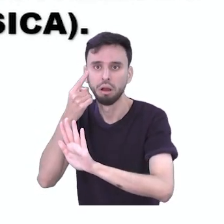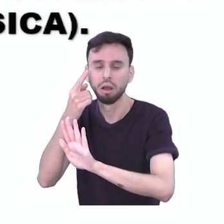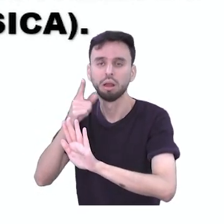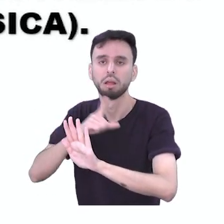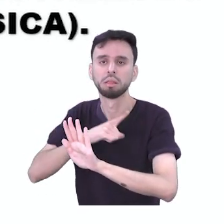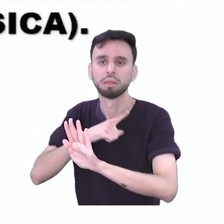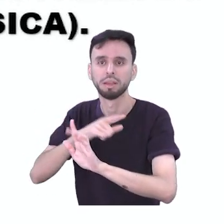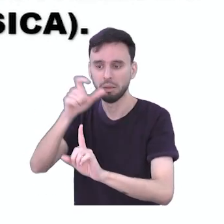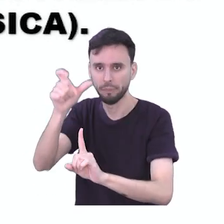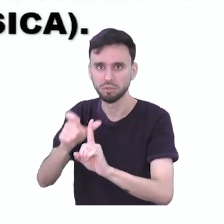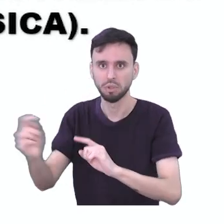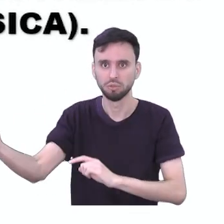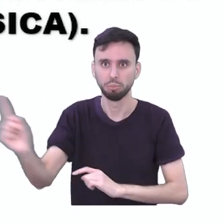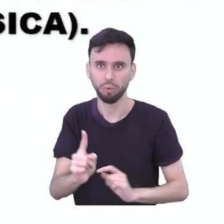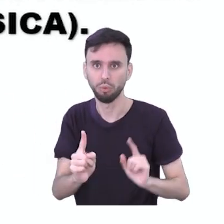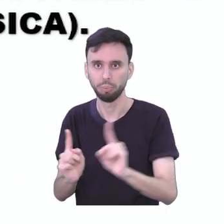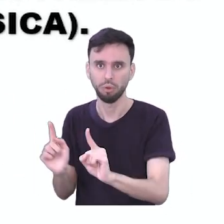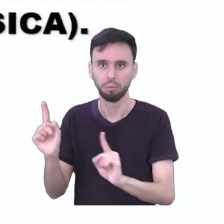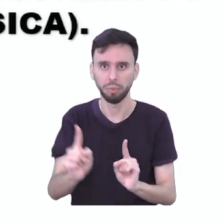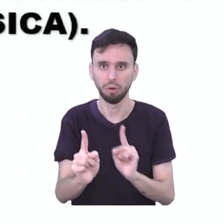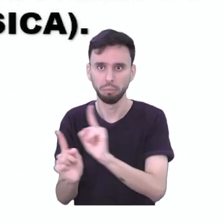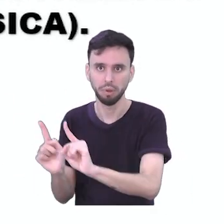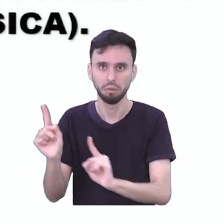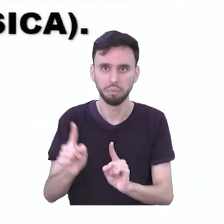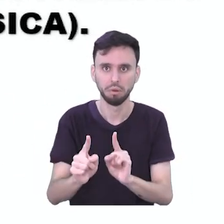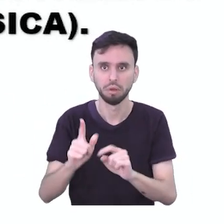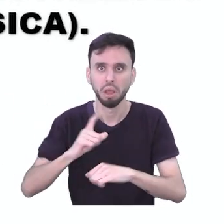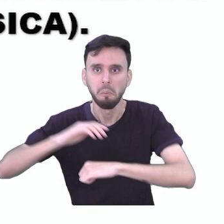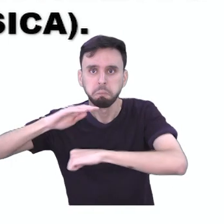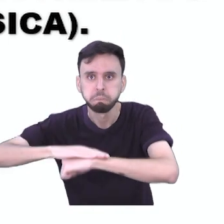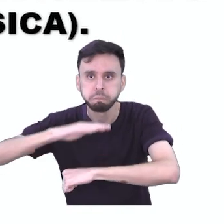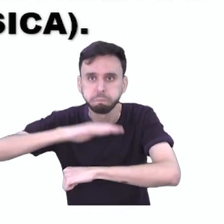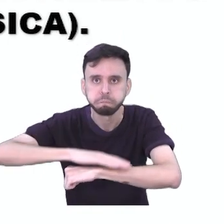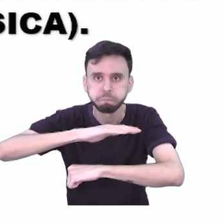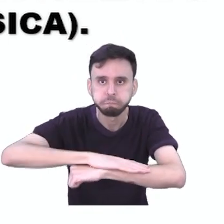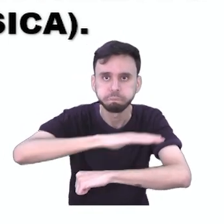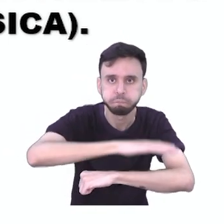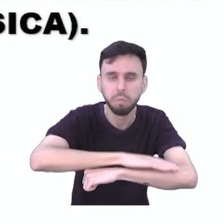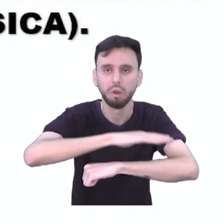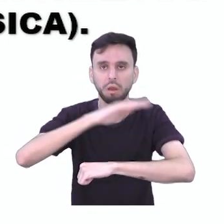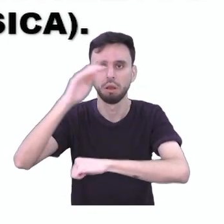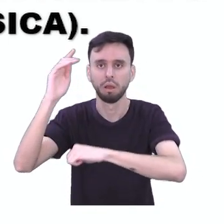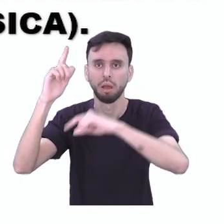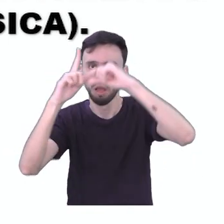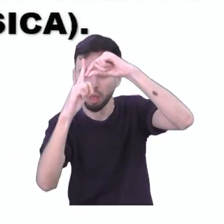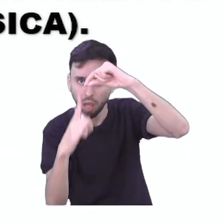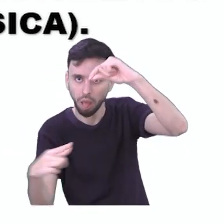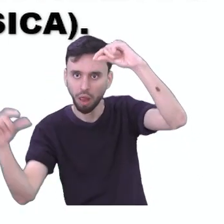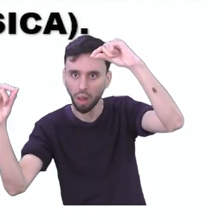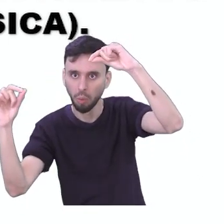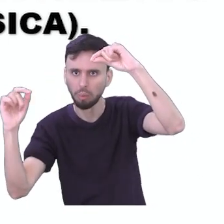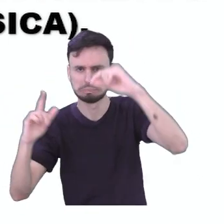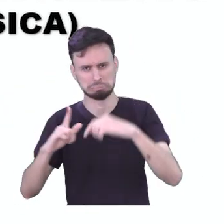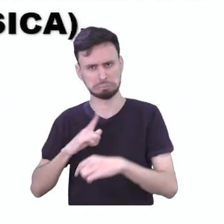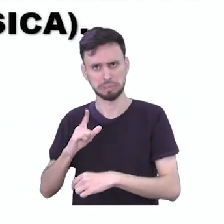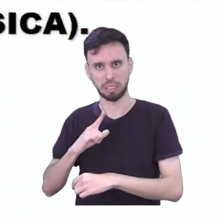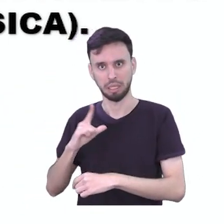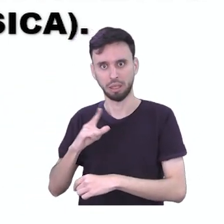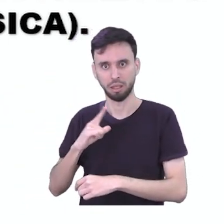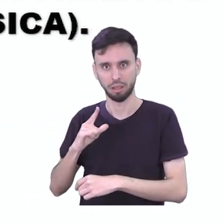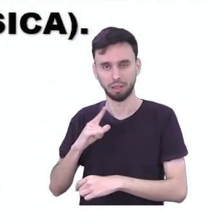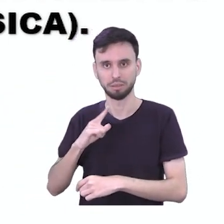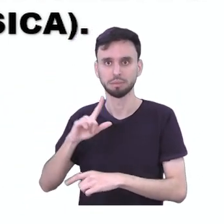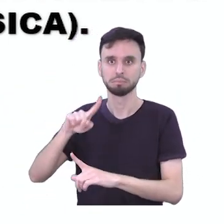Primeiro, surgem novos personagens, né? Lá no conto tem o sapo e a lua, e na música surge o quê mesmo?